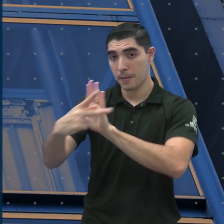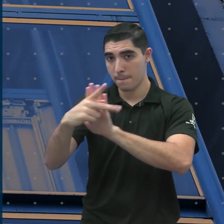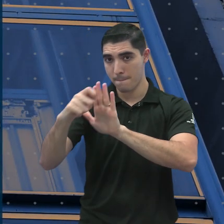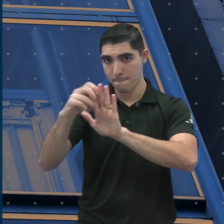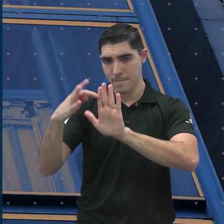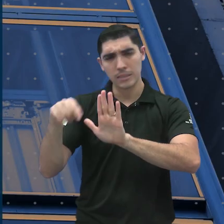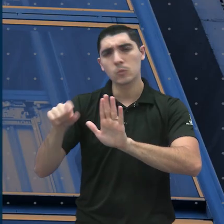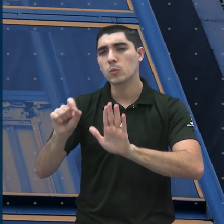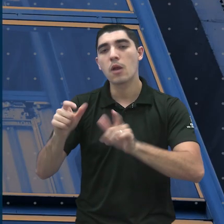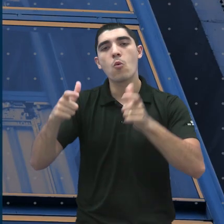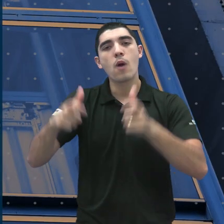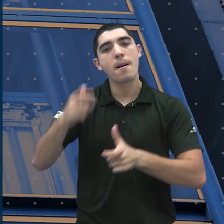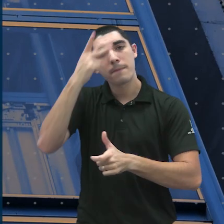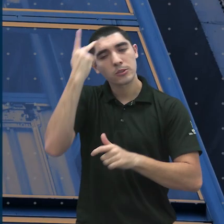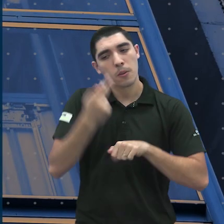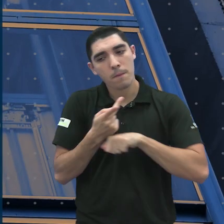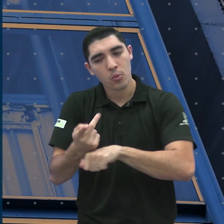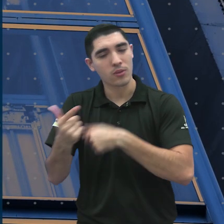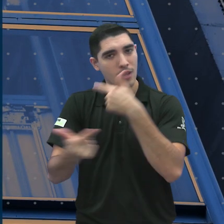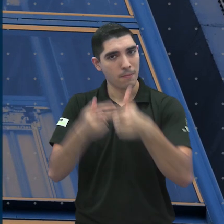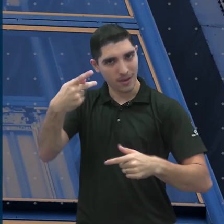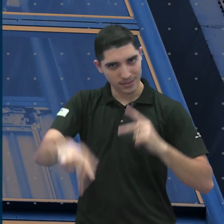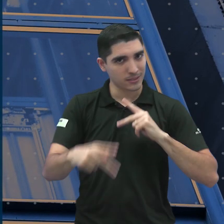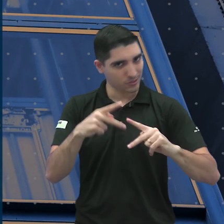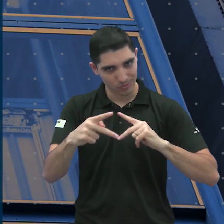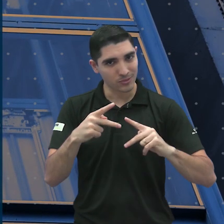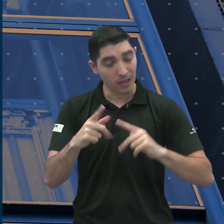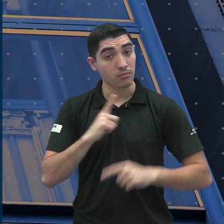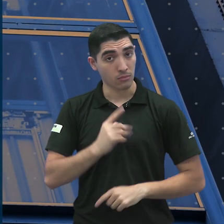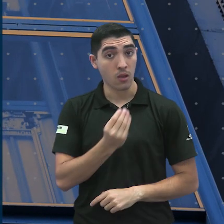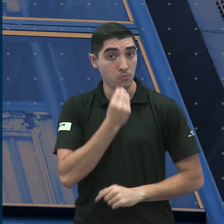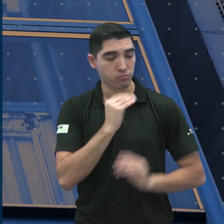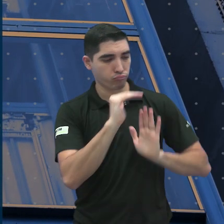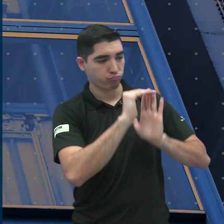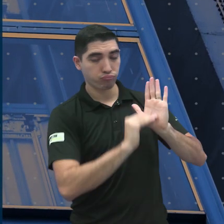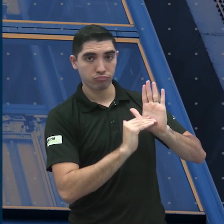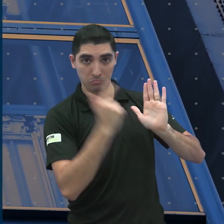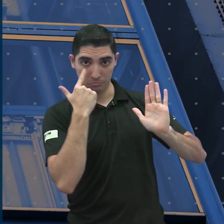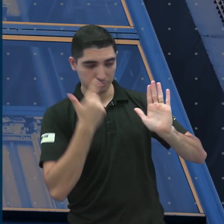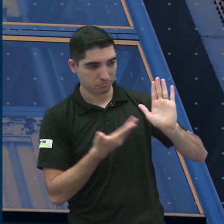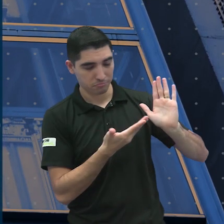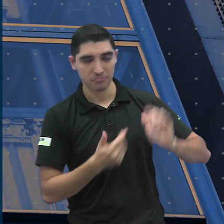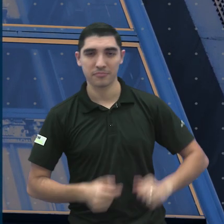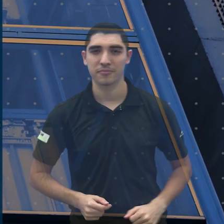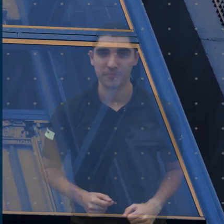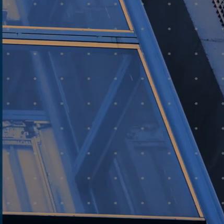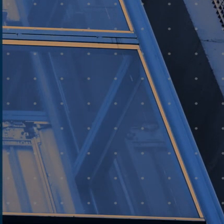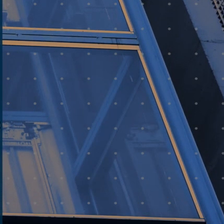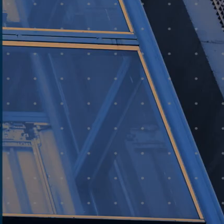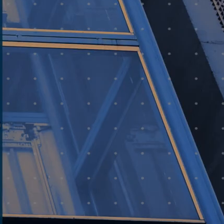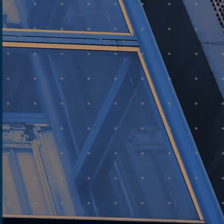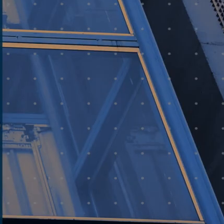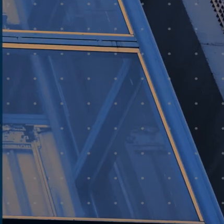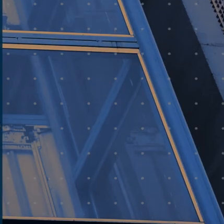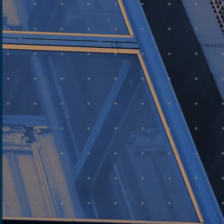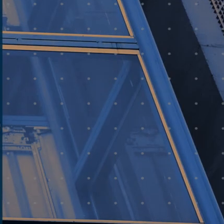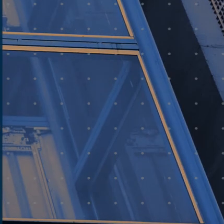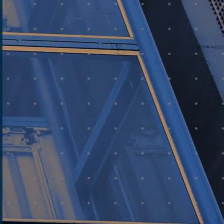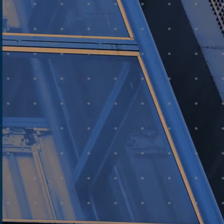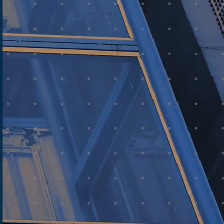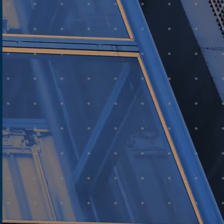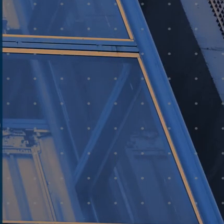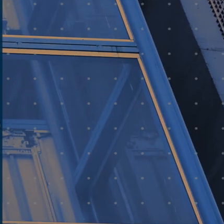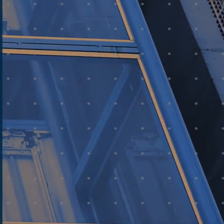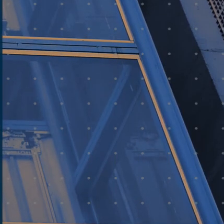O PAT, Posto de Atendimento ao Trabalhador de São José dos Campos, tem oportunidade de emprego para ajudante auxiliar